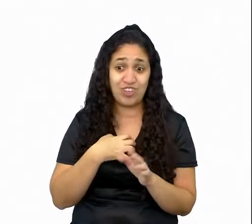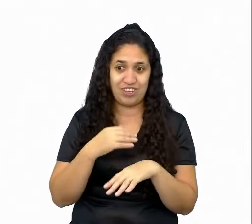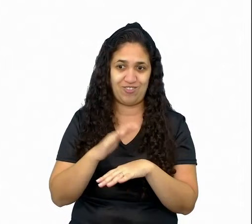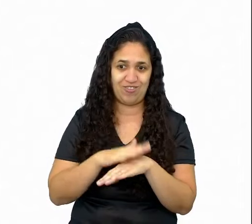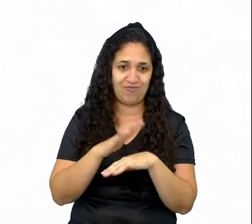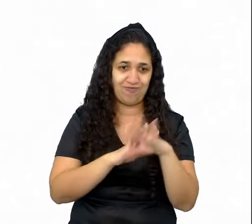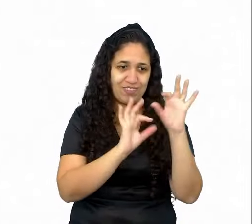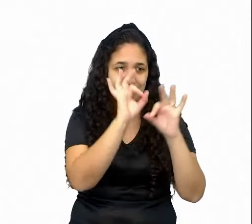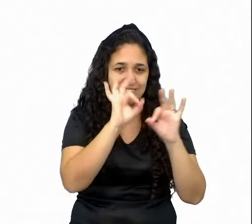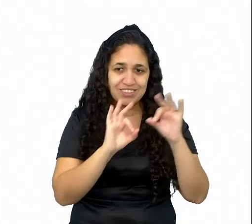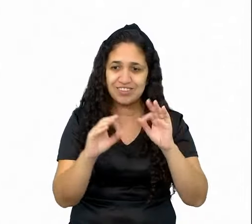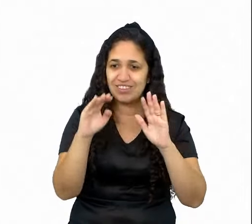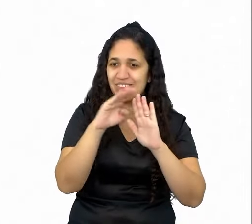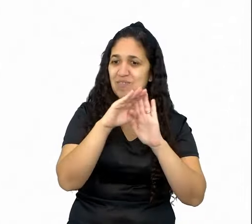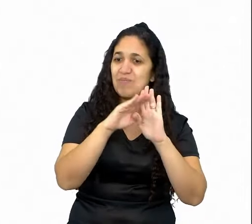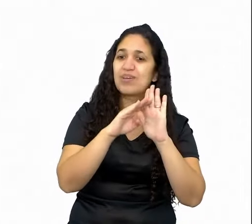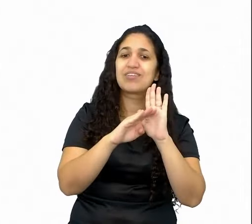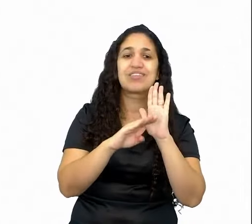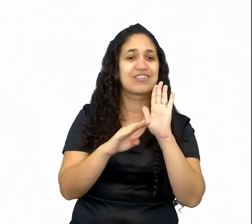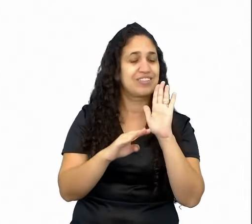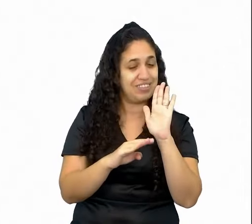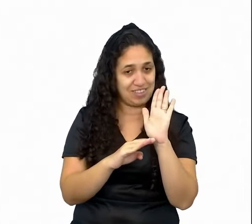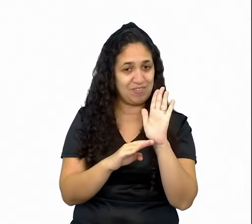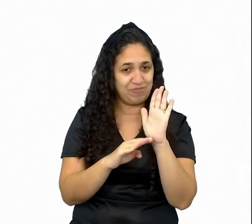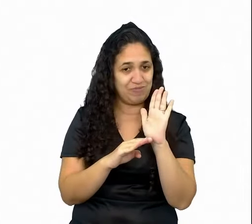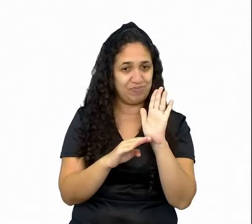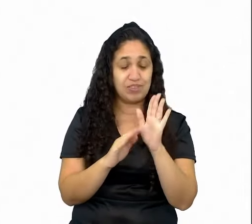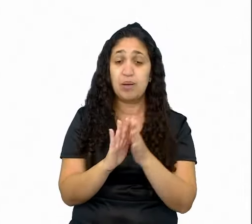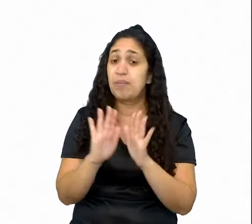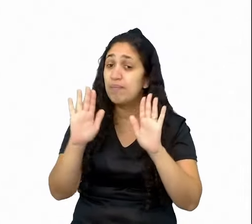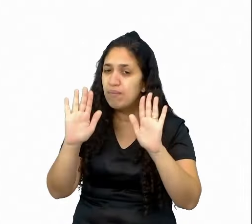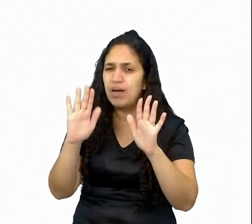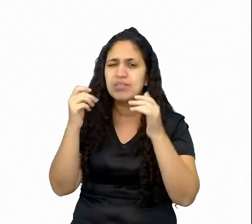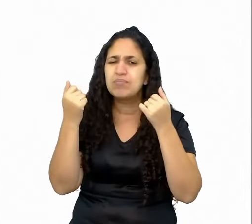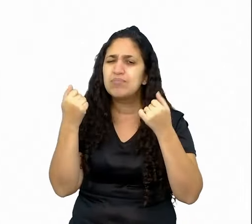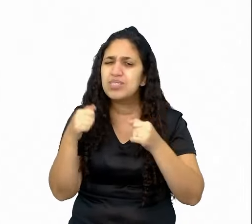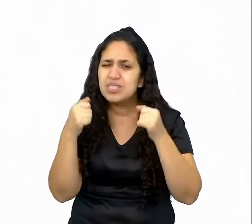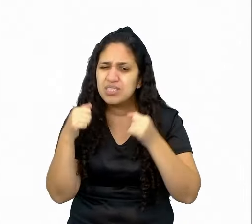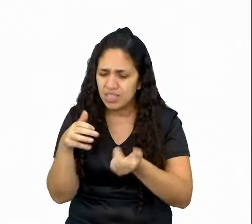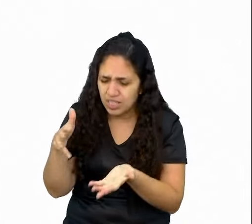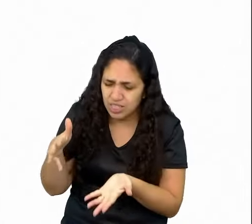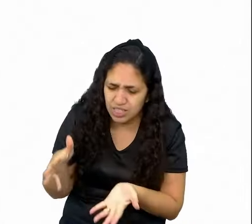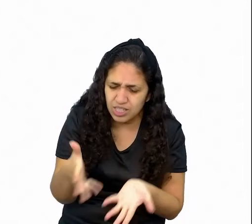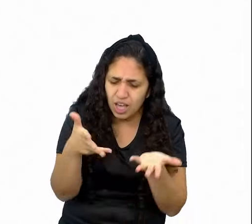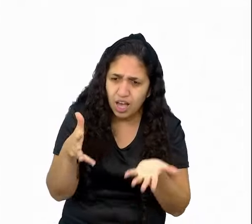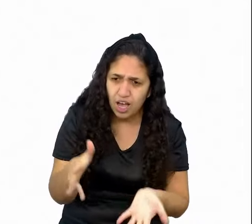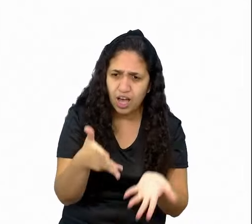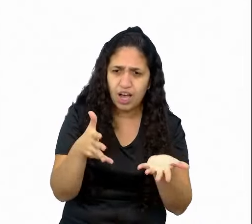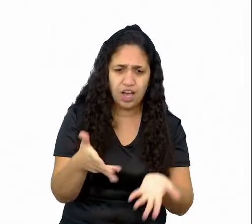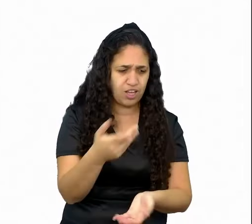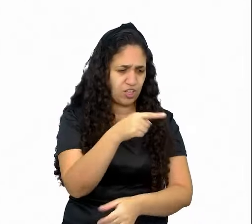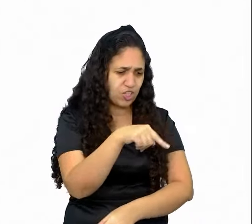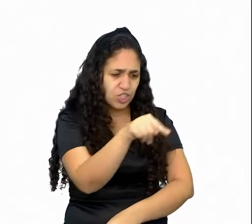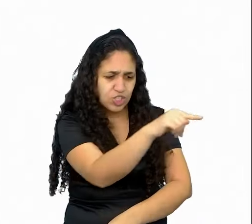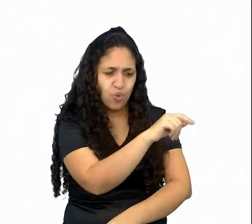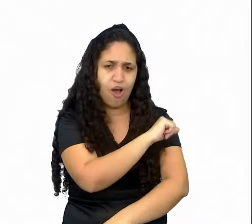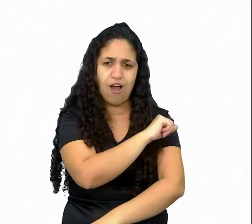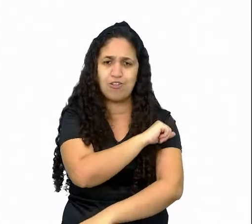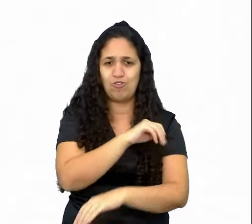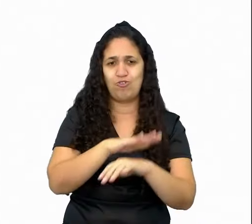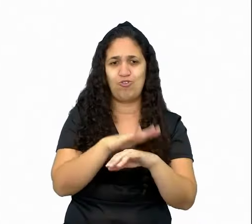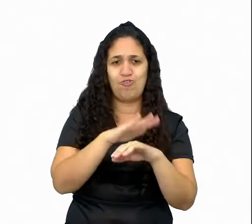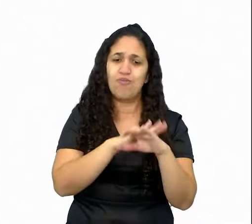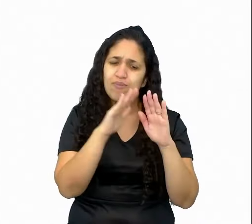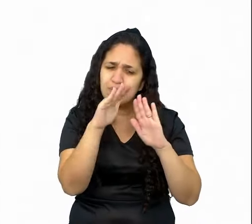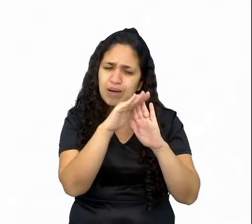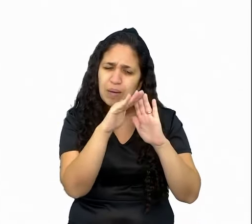essa estruturação, mas a gente precisa incentivar que os alunos façam essa estruturação, esse passo